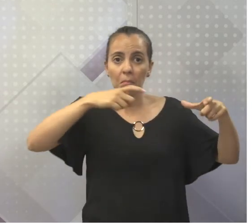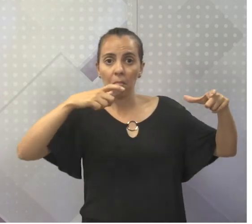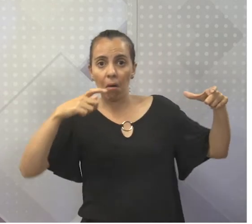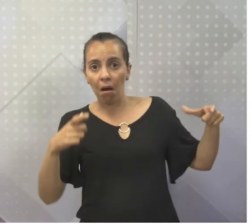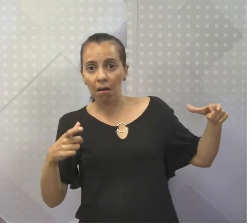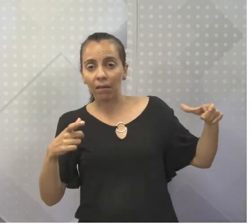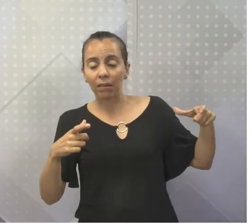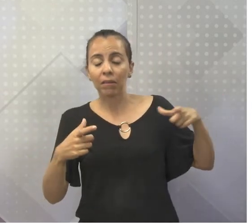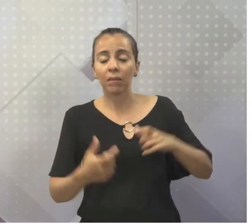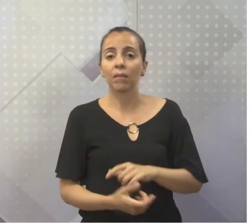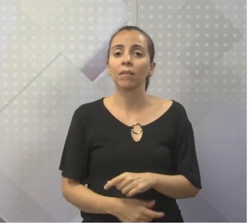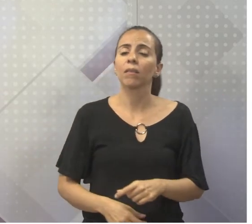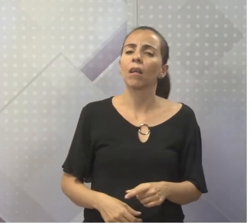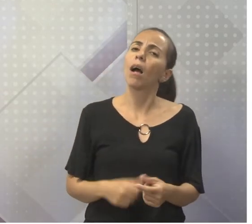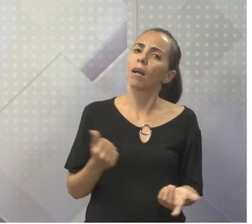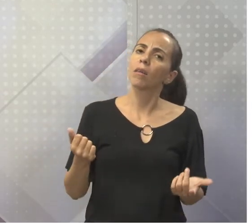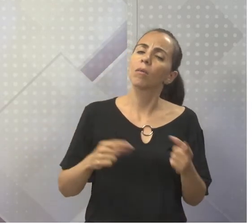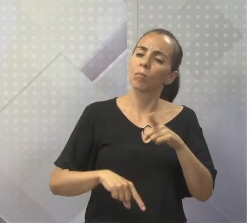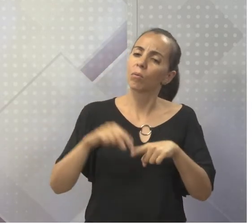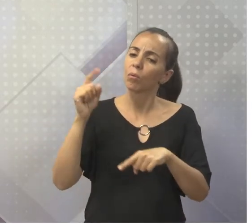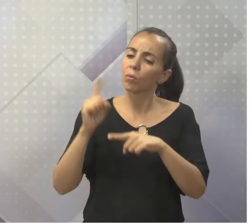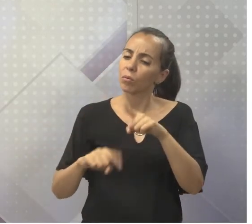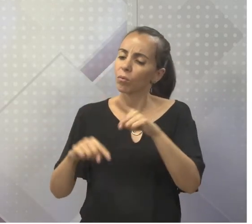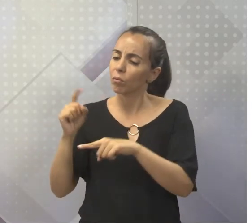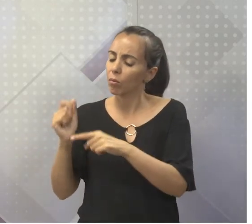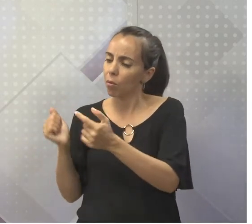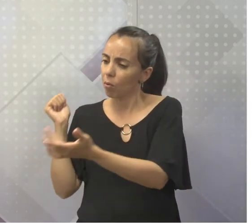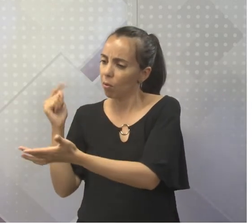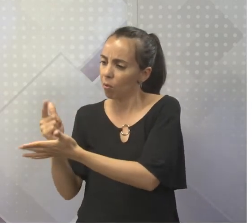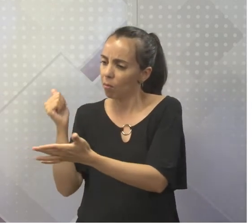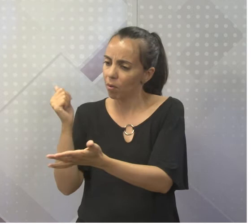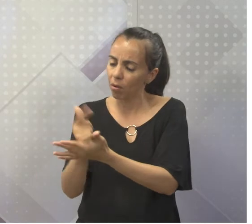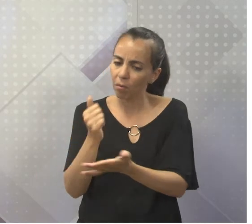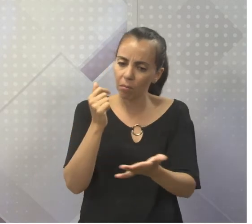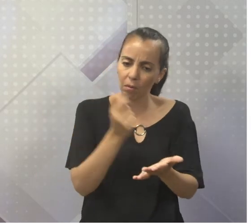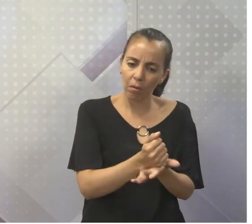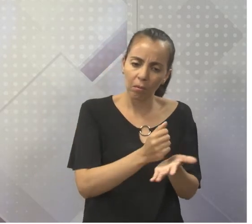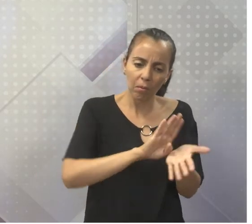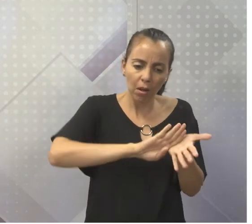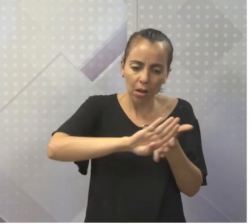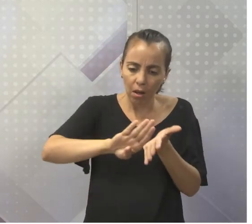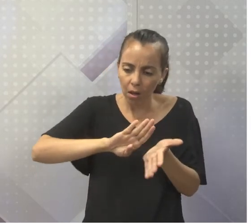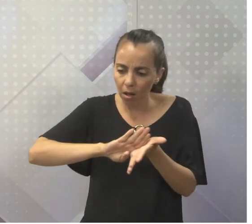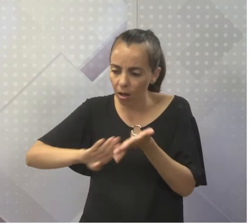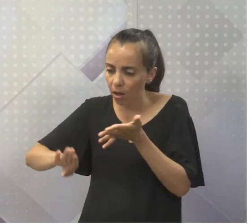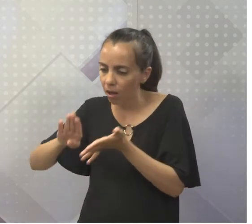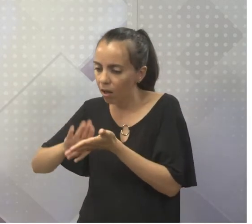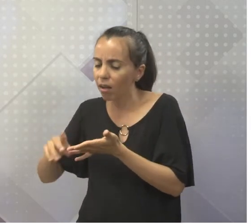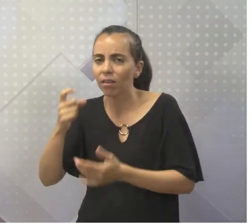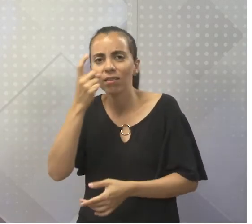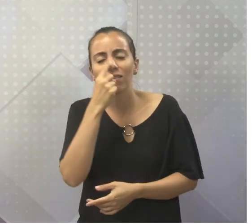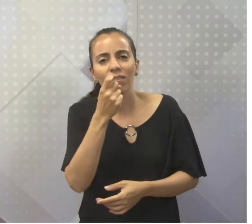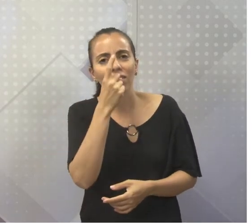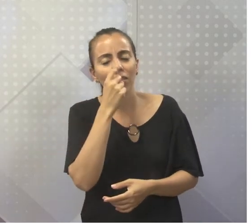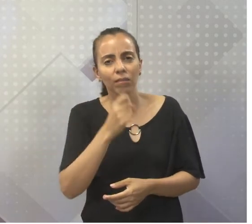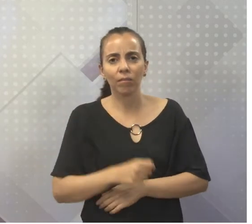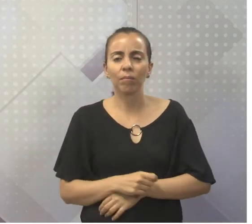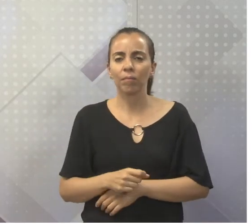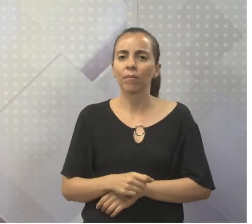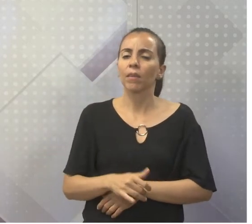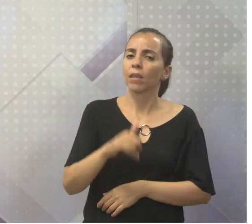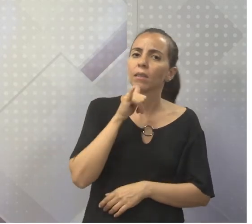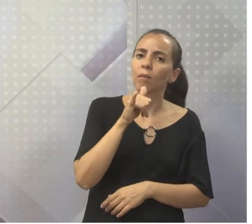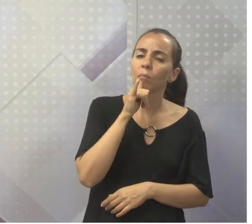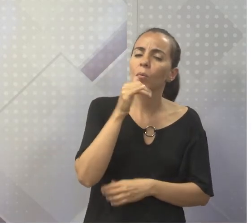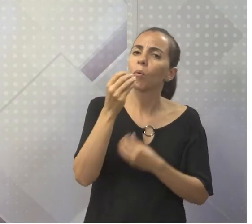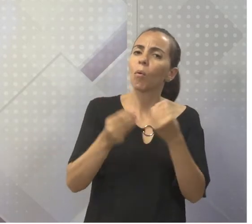como todo esse consumo O que é feito com lixo que sobra isso gera lixo a gente tem ó é Vitor desperdiçam jogue-os para